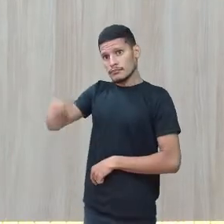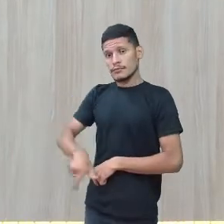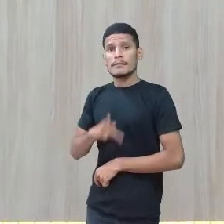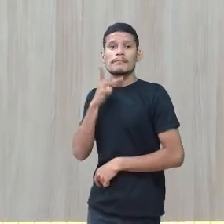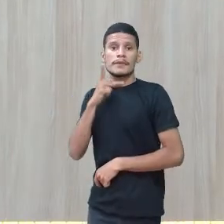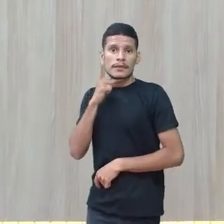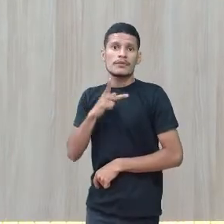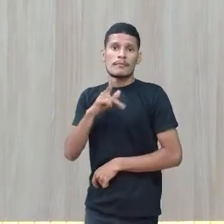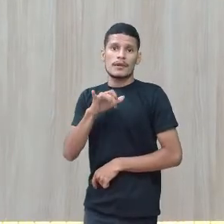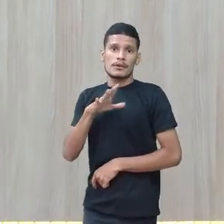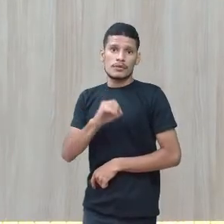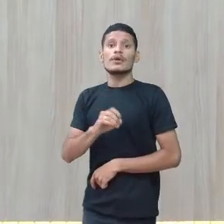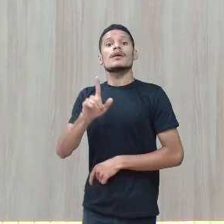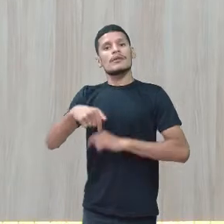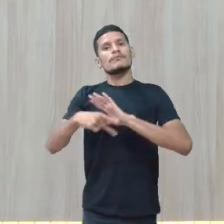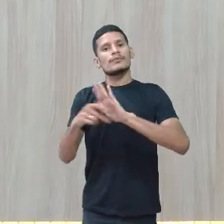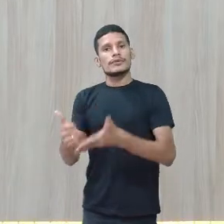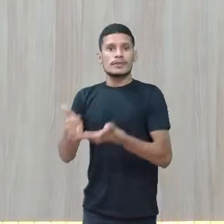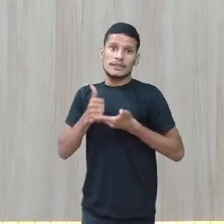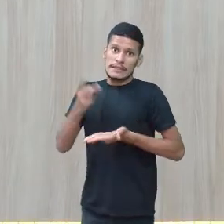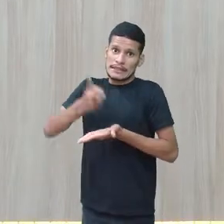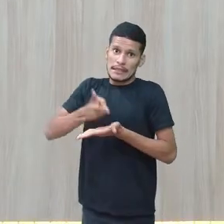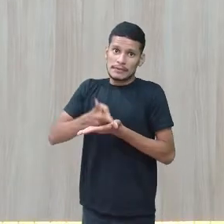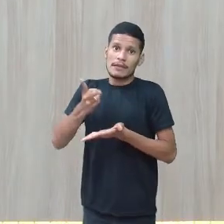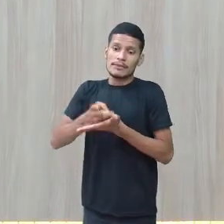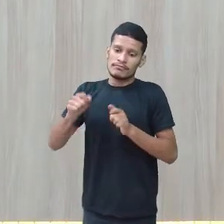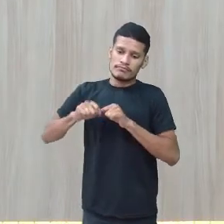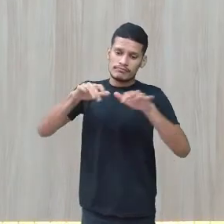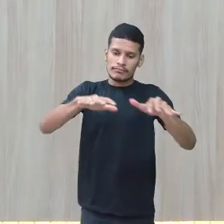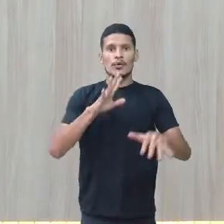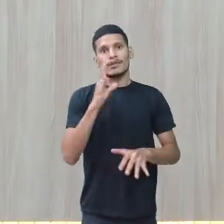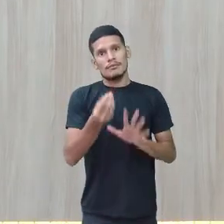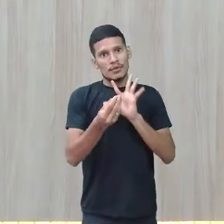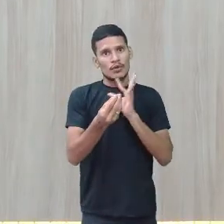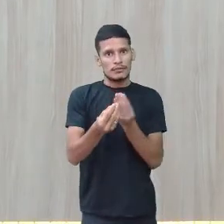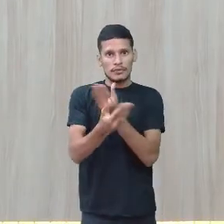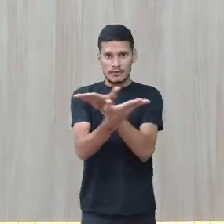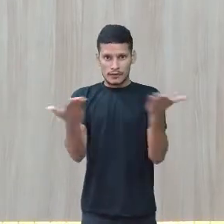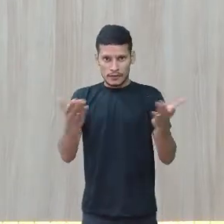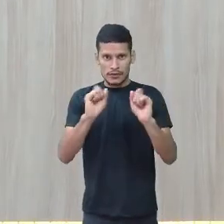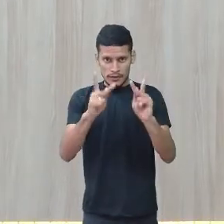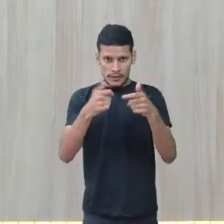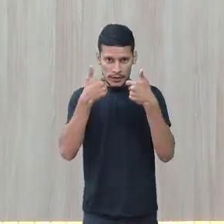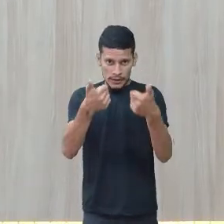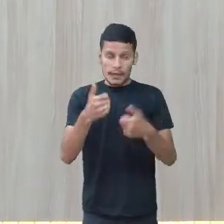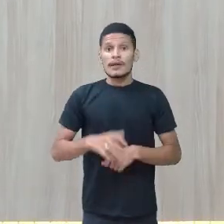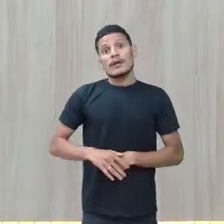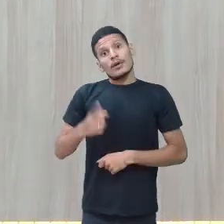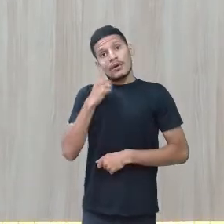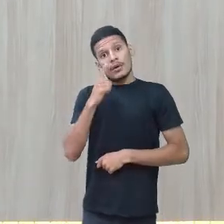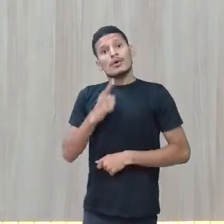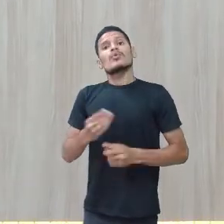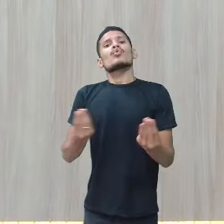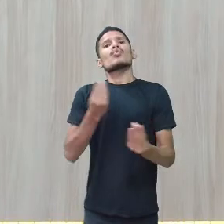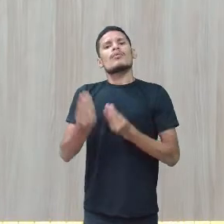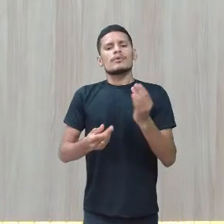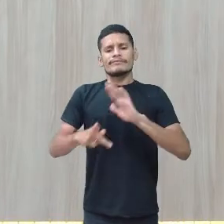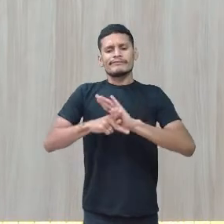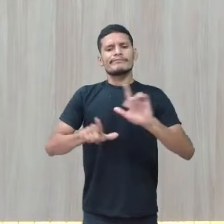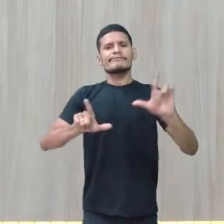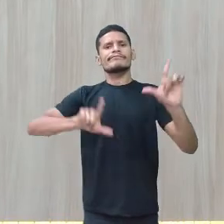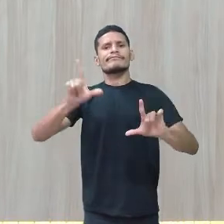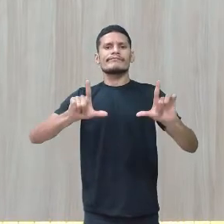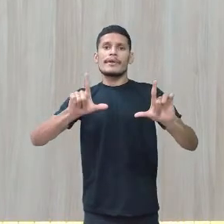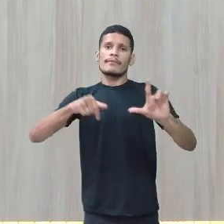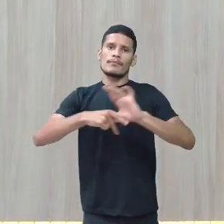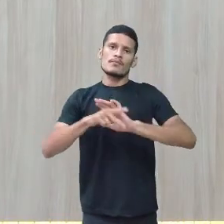Plínio, né? Ele está aqui, ó, me ajudando sempre a transmitir um pouquinho de conhecimento para vocês, tá certo, gente? O formato da nossa aula